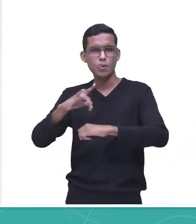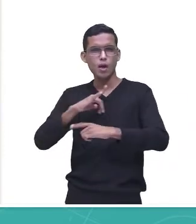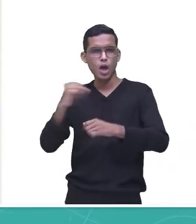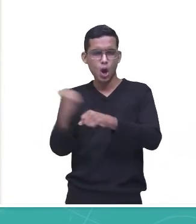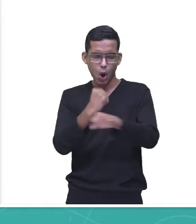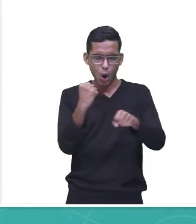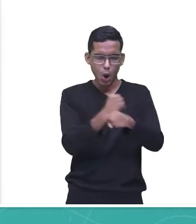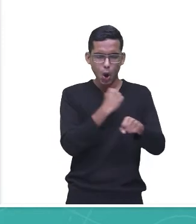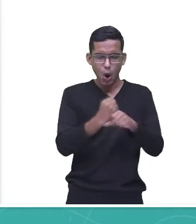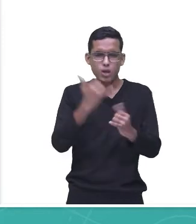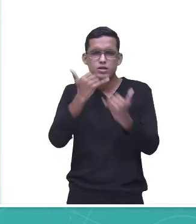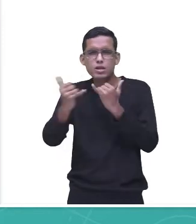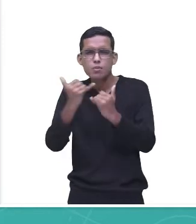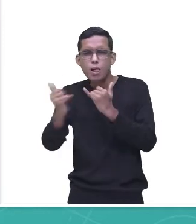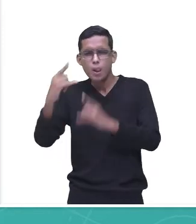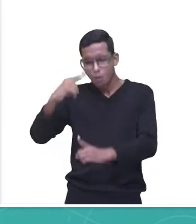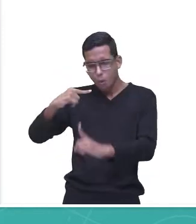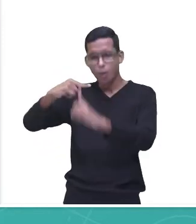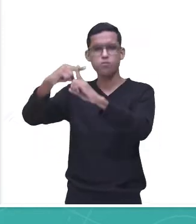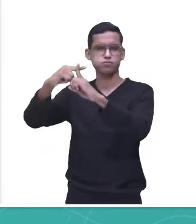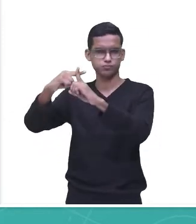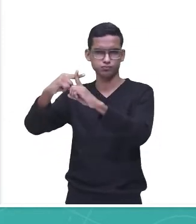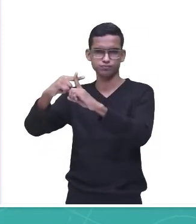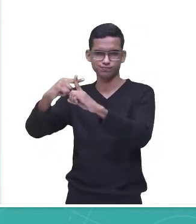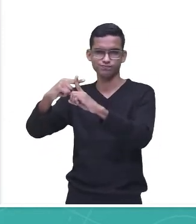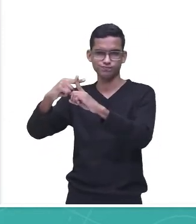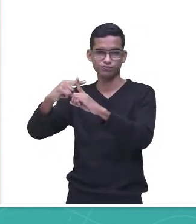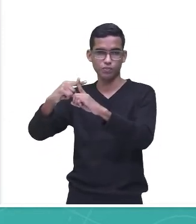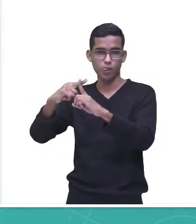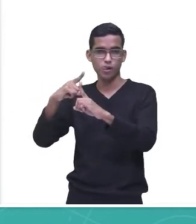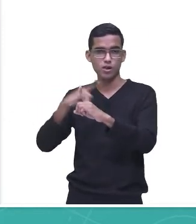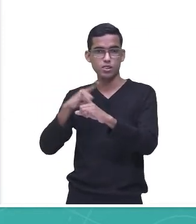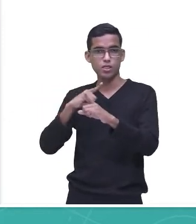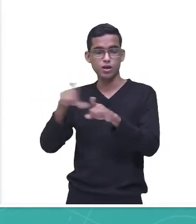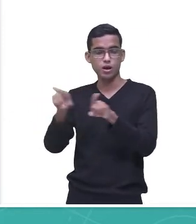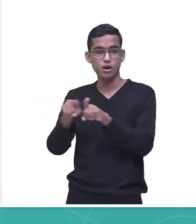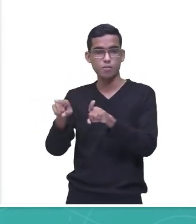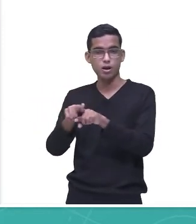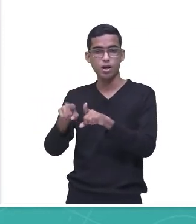construção era evidente. Então, nós vimos as características